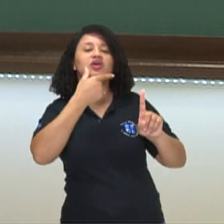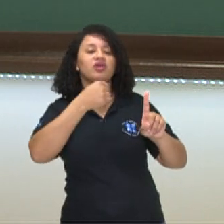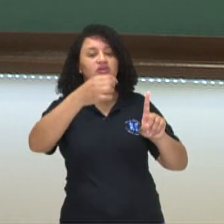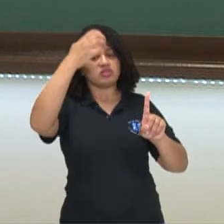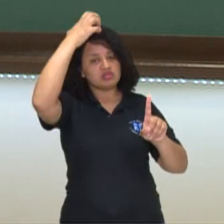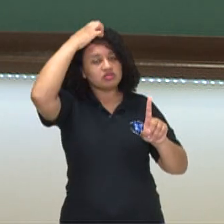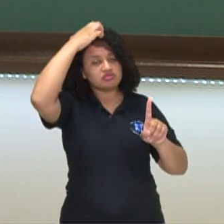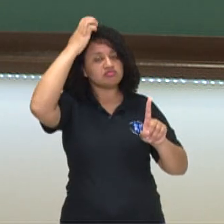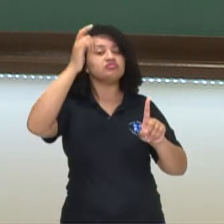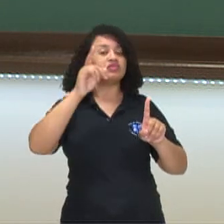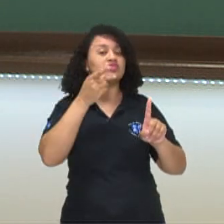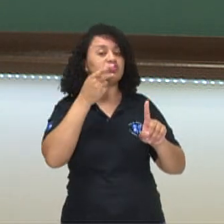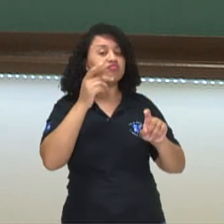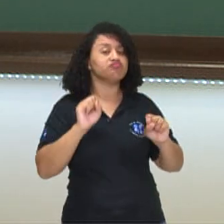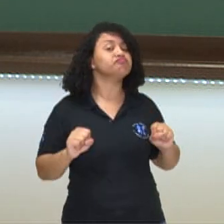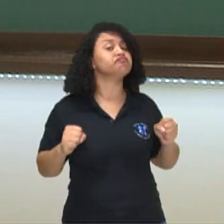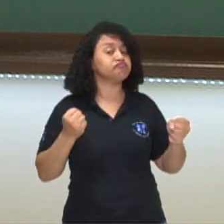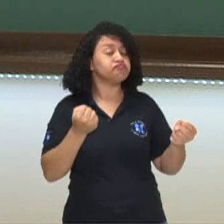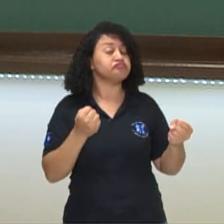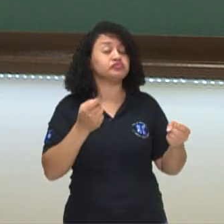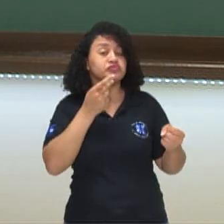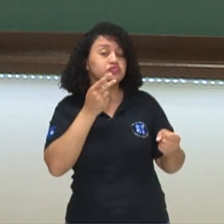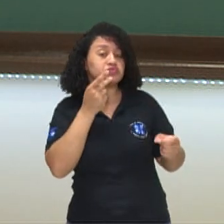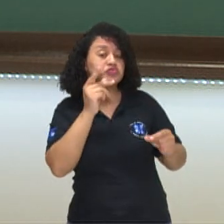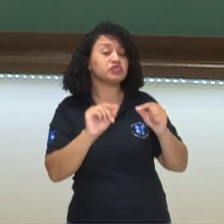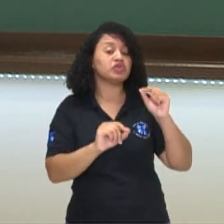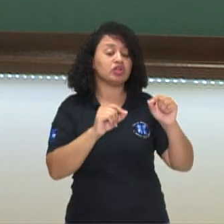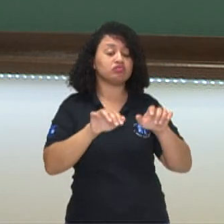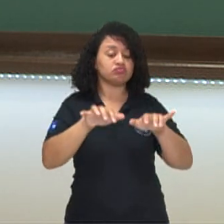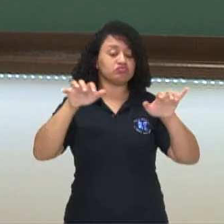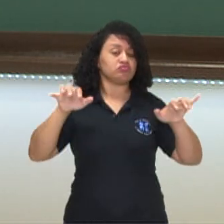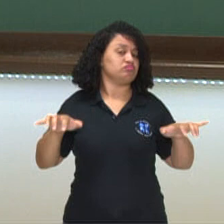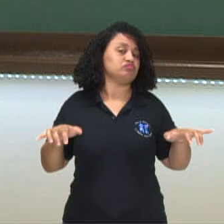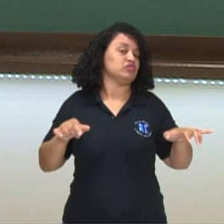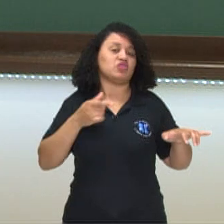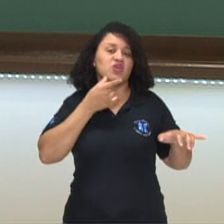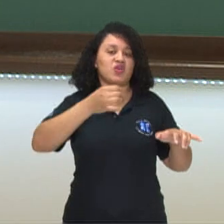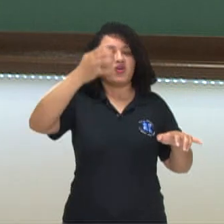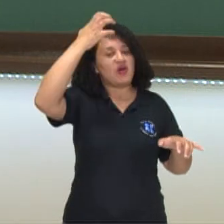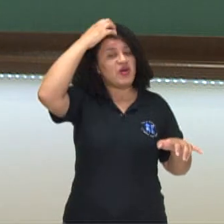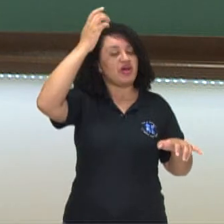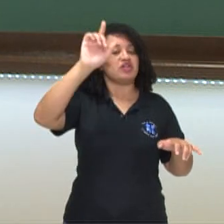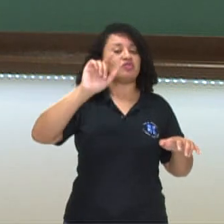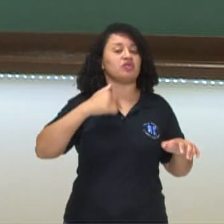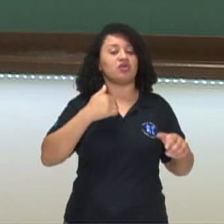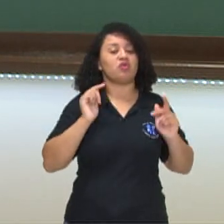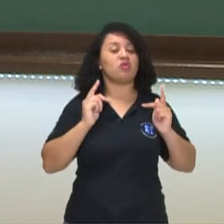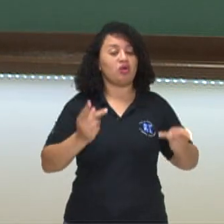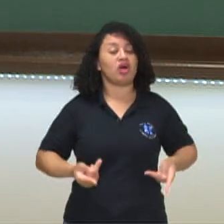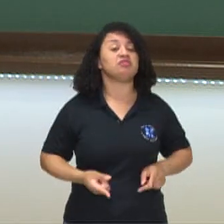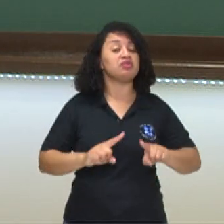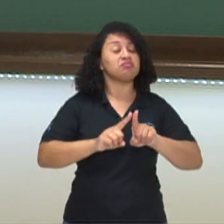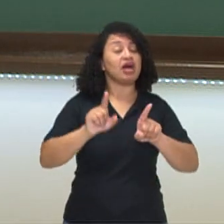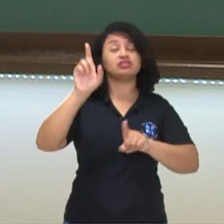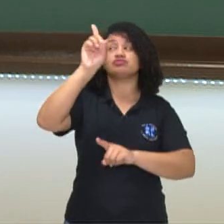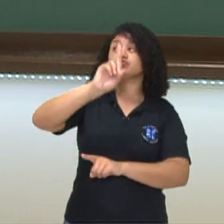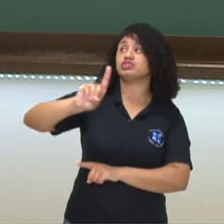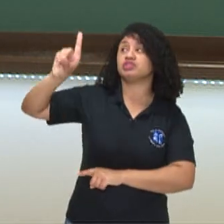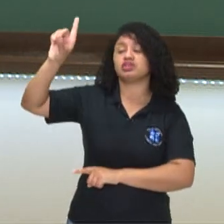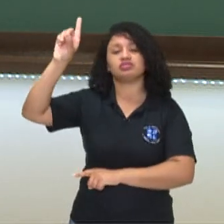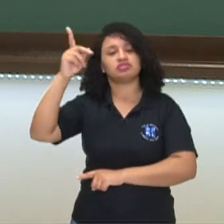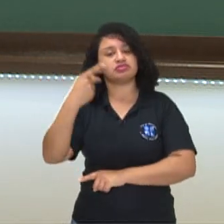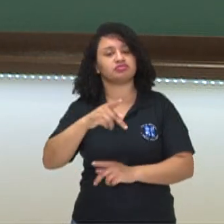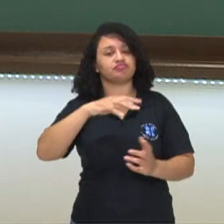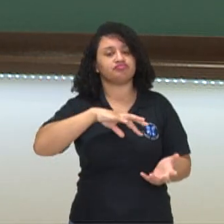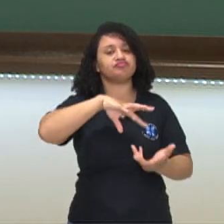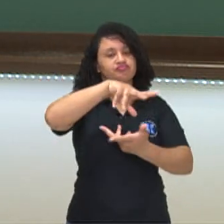Jacques Bossuet, né? Eles vão afirmar para a gente que o trono do rei não é o trono do homem, é o trono do próprio Deus na terra.